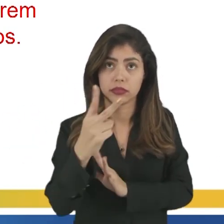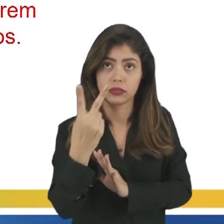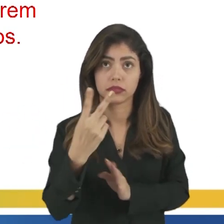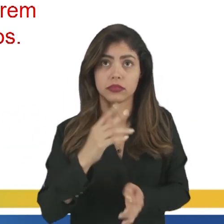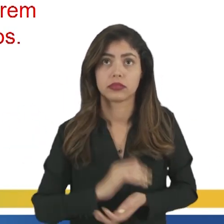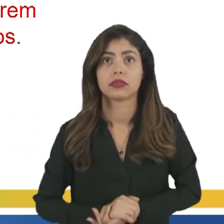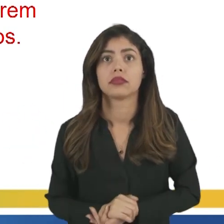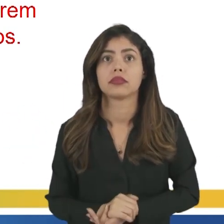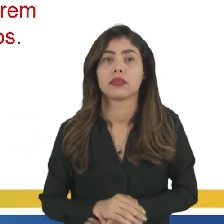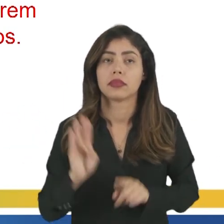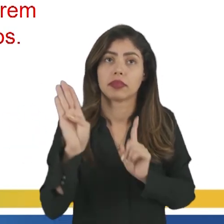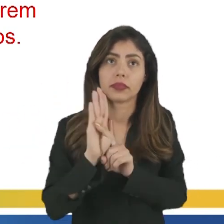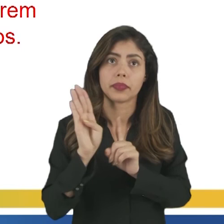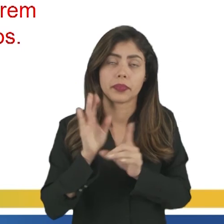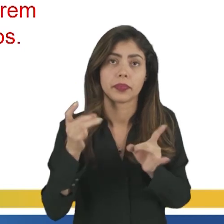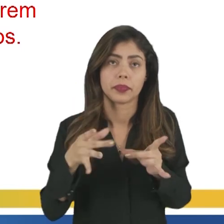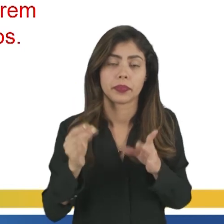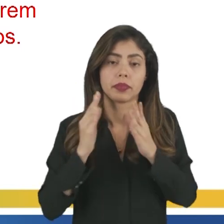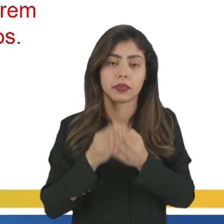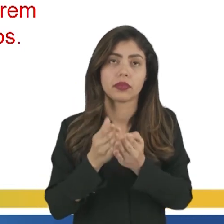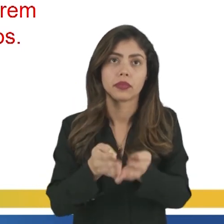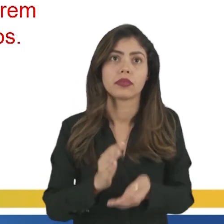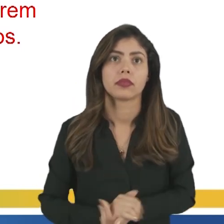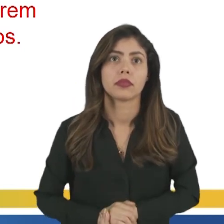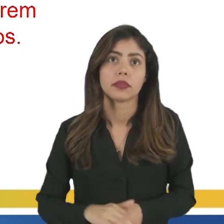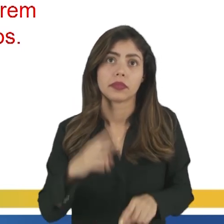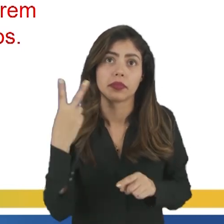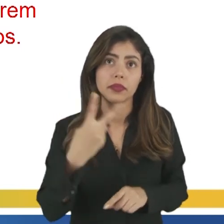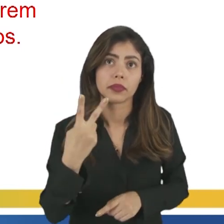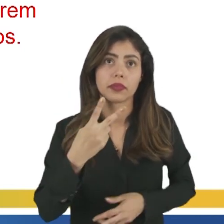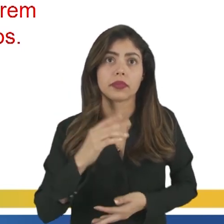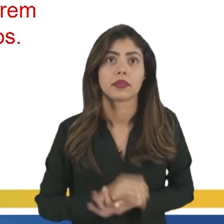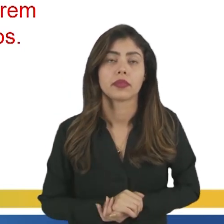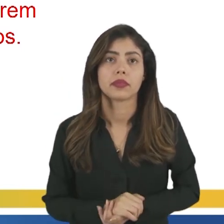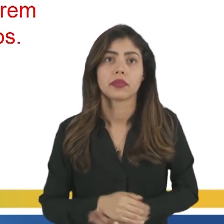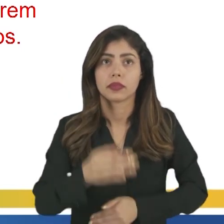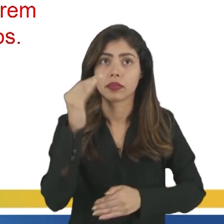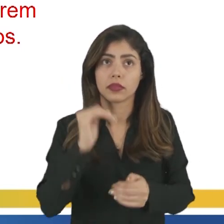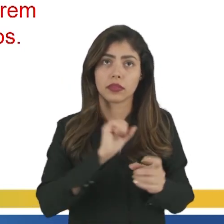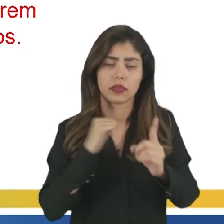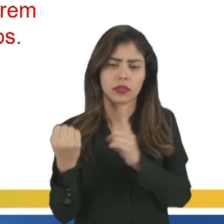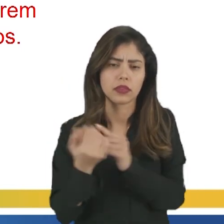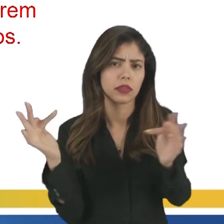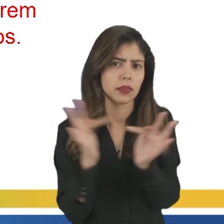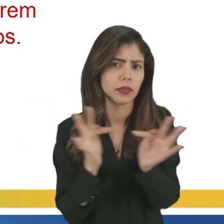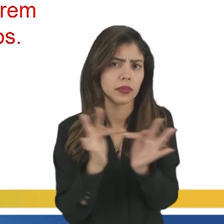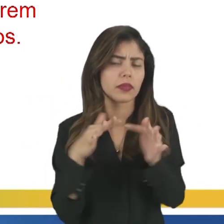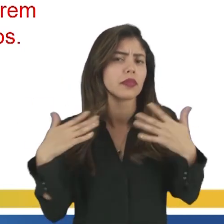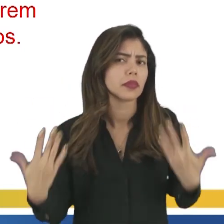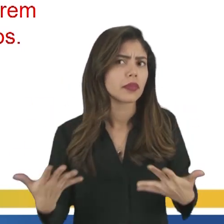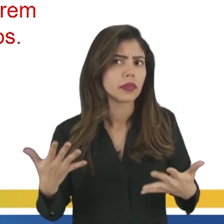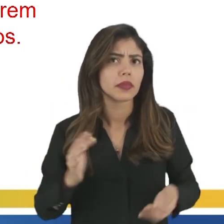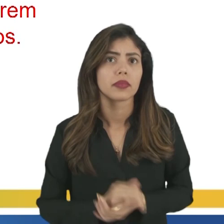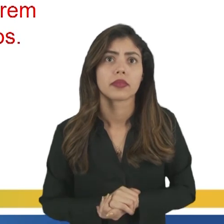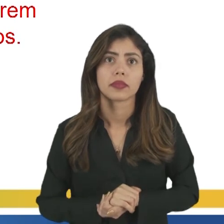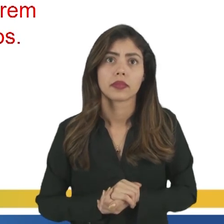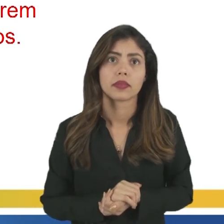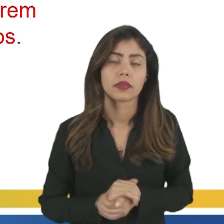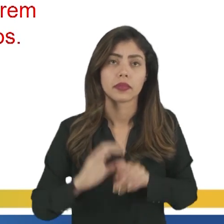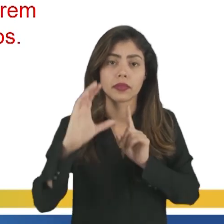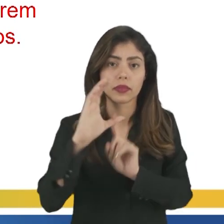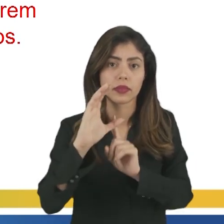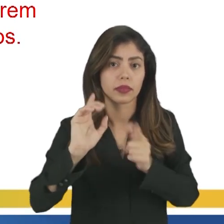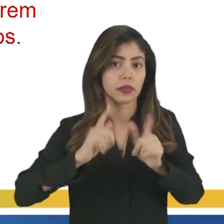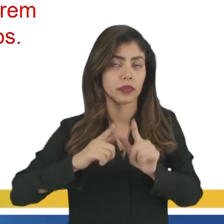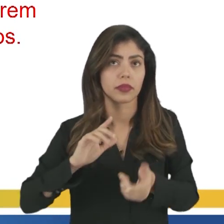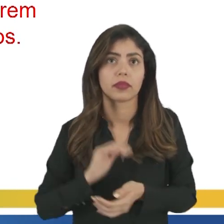de... Então, letra B, mercadores e navegadores. A 2, né? Das alternativas abaixo, a que melhor caracteriza a sociedade fenícia é... Então,